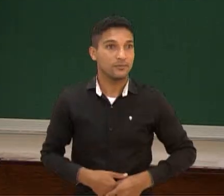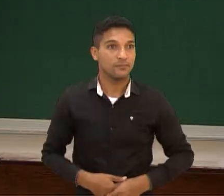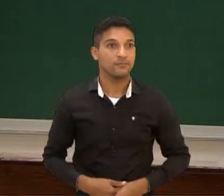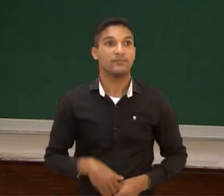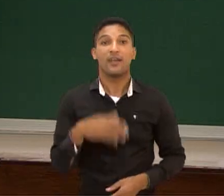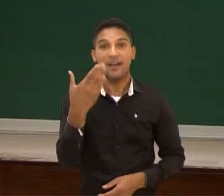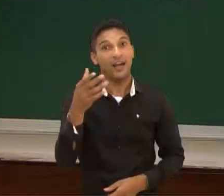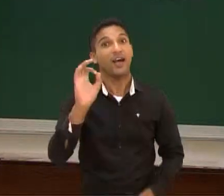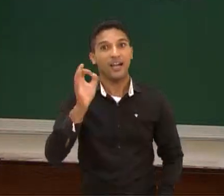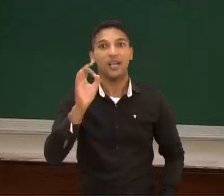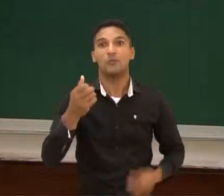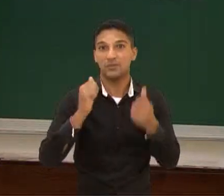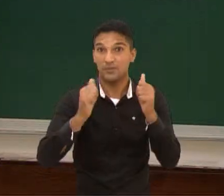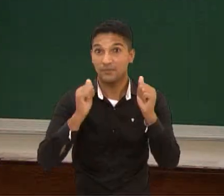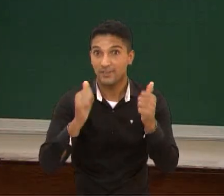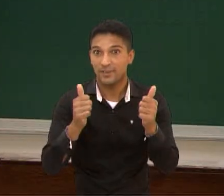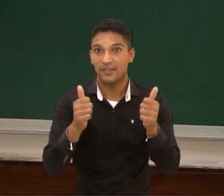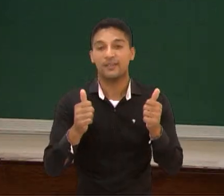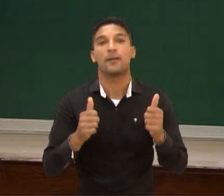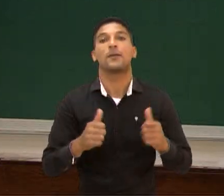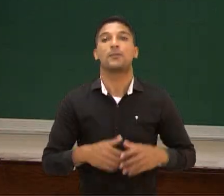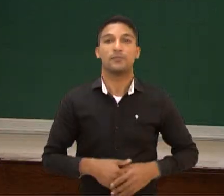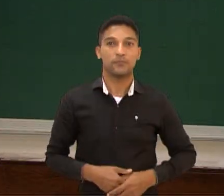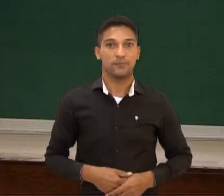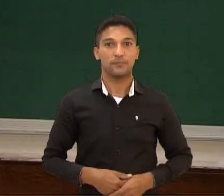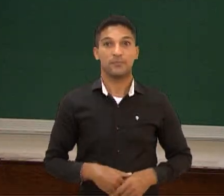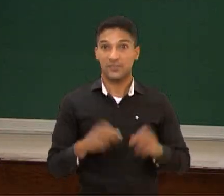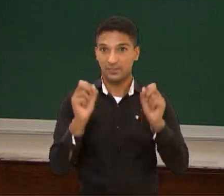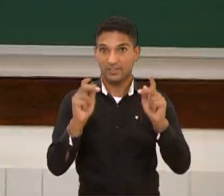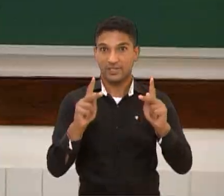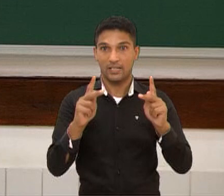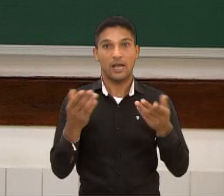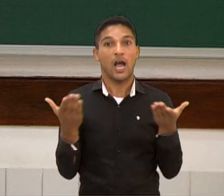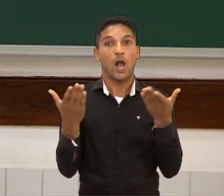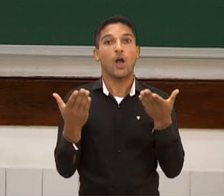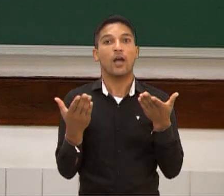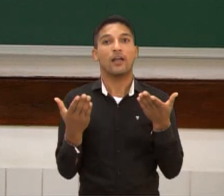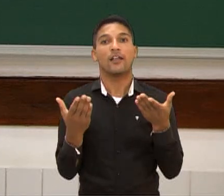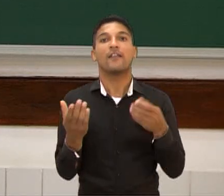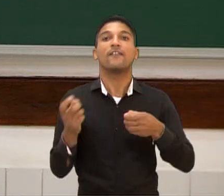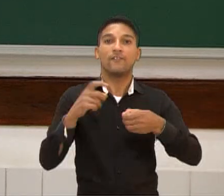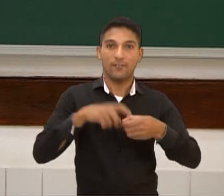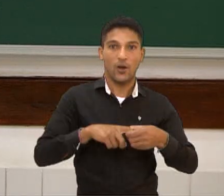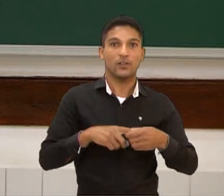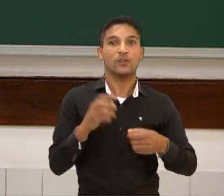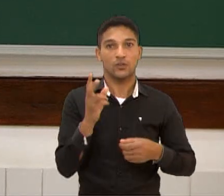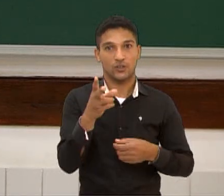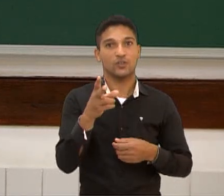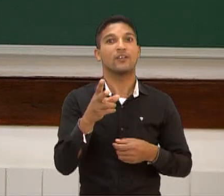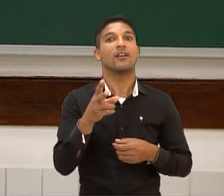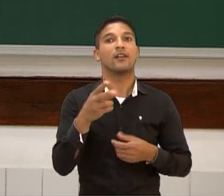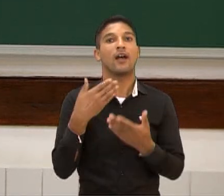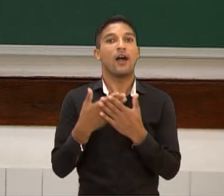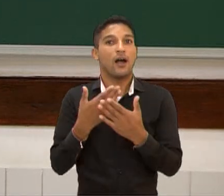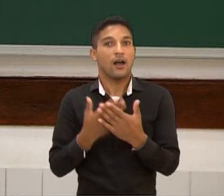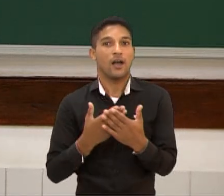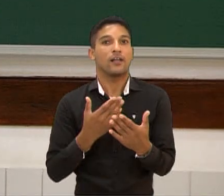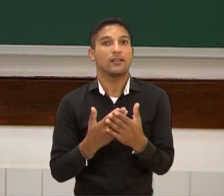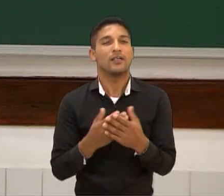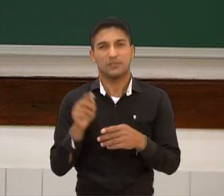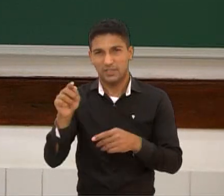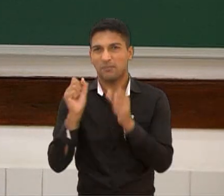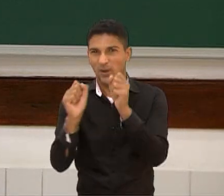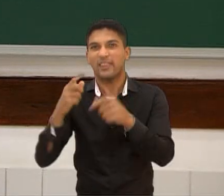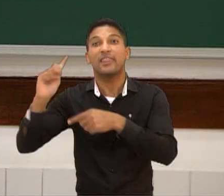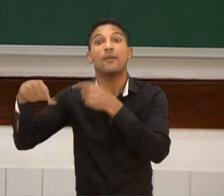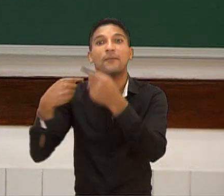Isso aí, muito bem, ok? Então vamos lá, né? Vamos agora retomar para a nossa aula após o nosso jogo, certo? Podem continuar jogando em